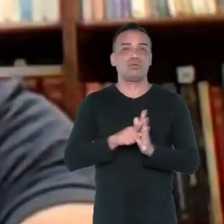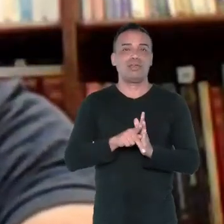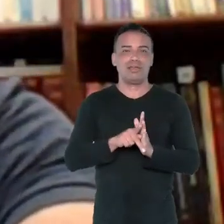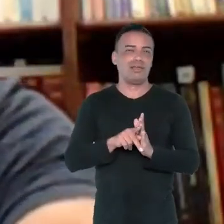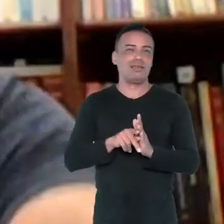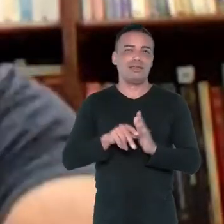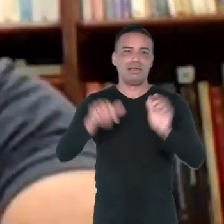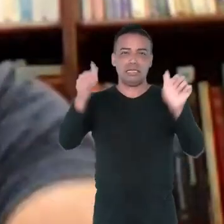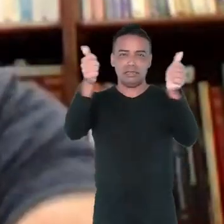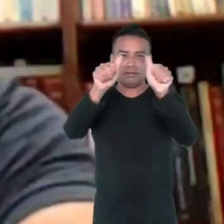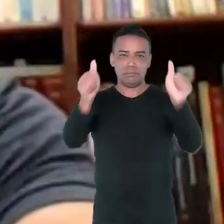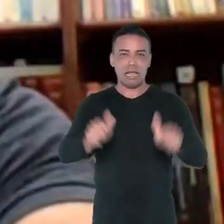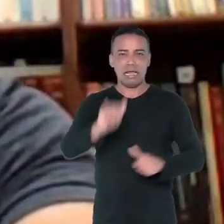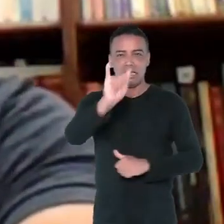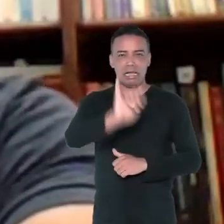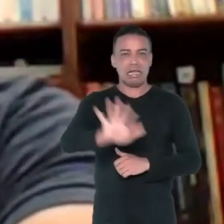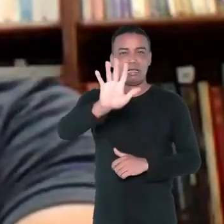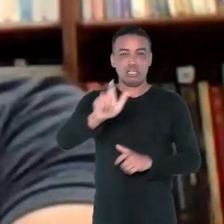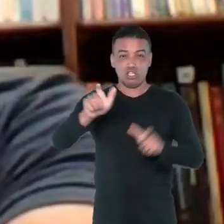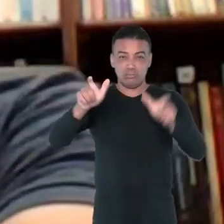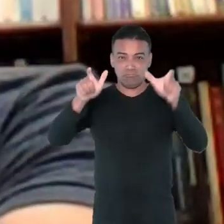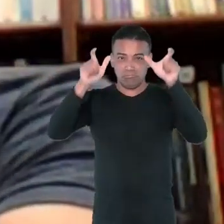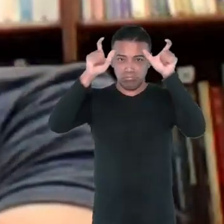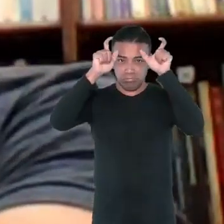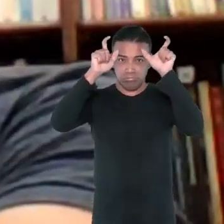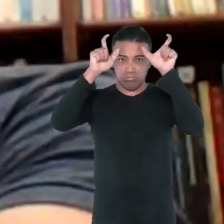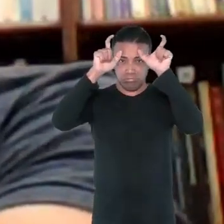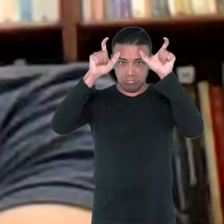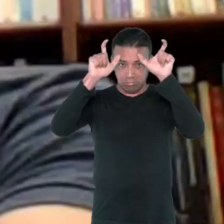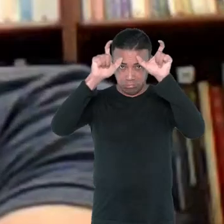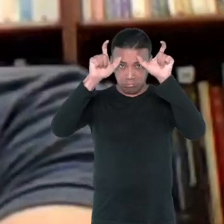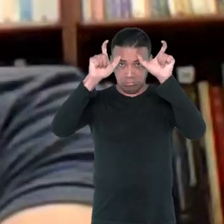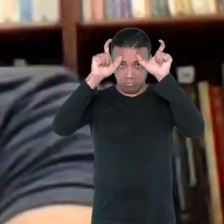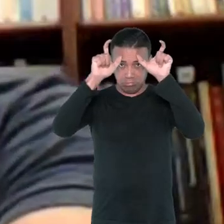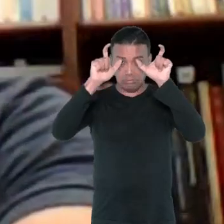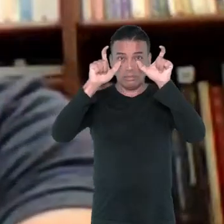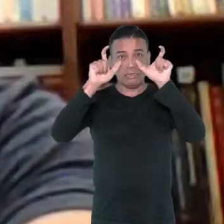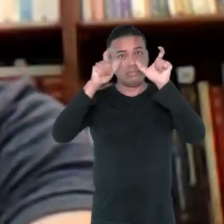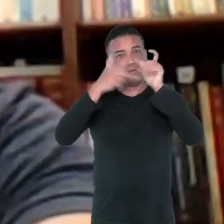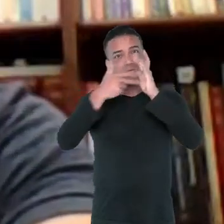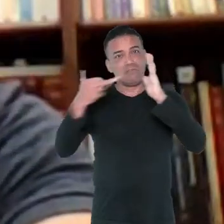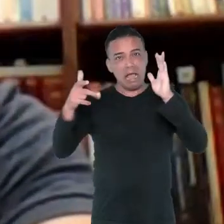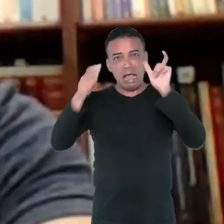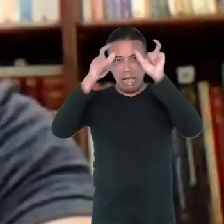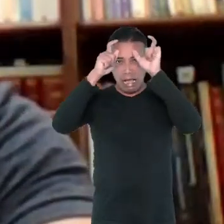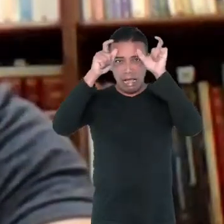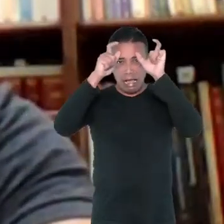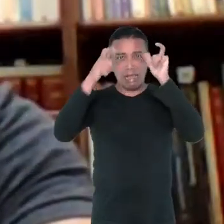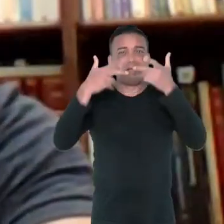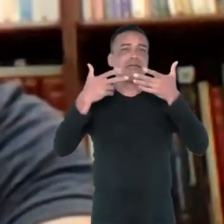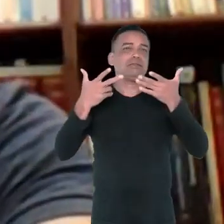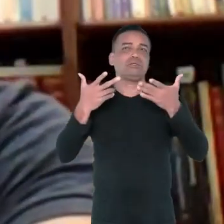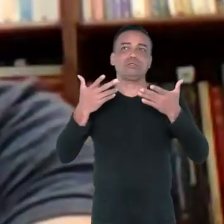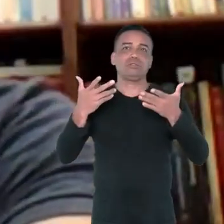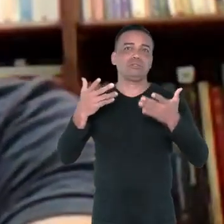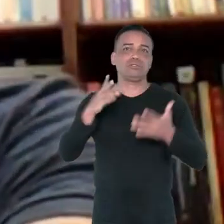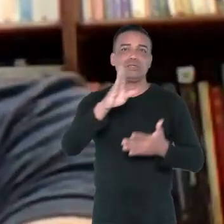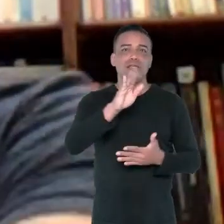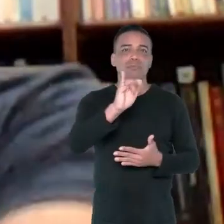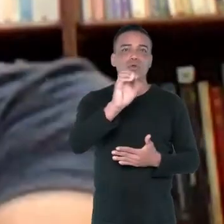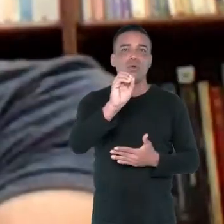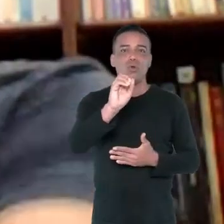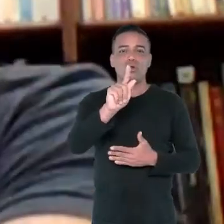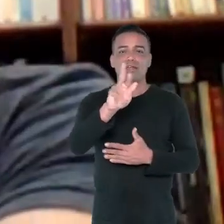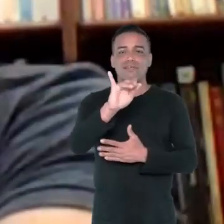demônio, né? Aí eu li várias biografias